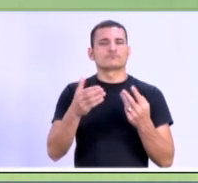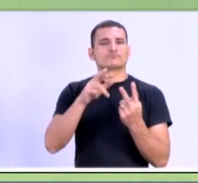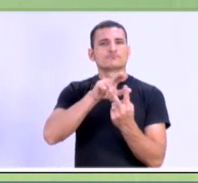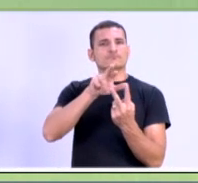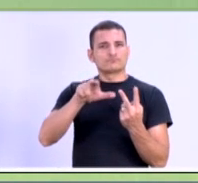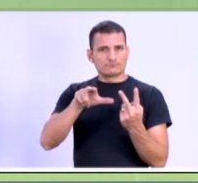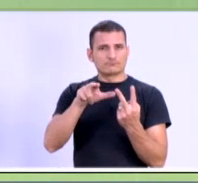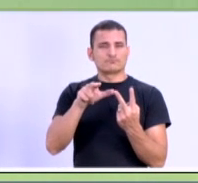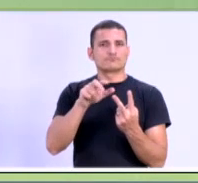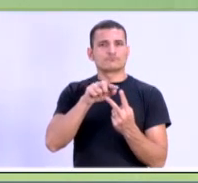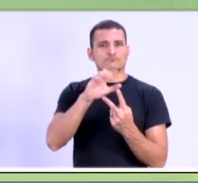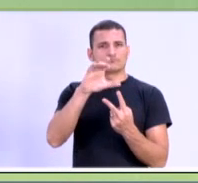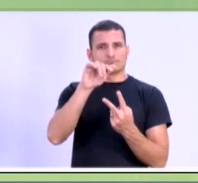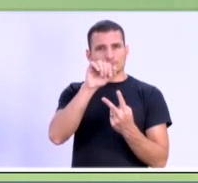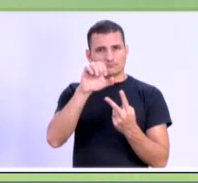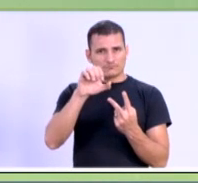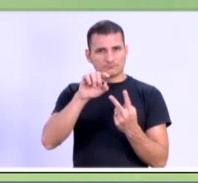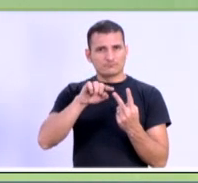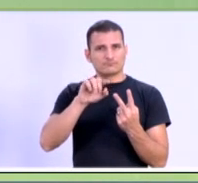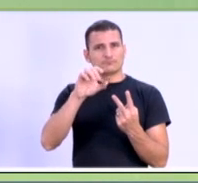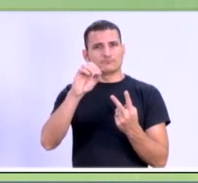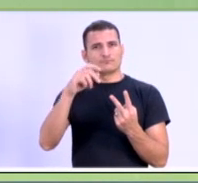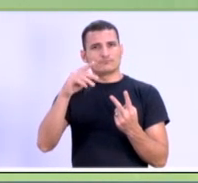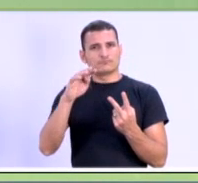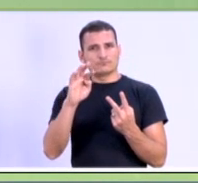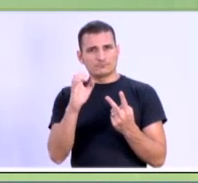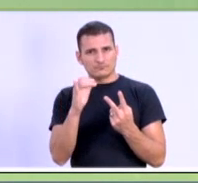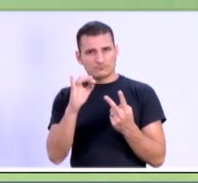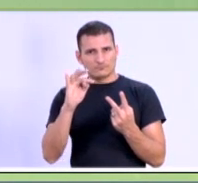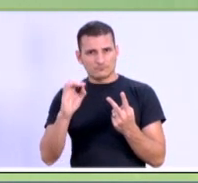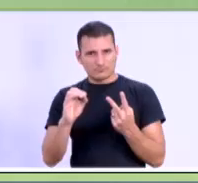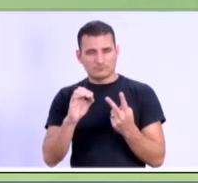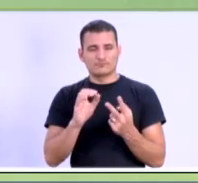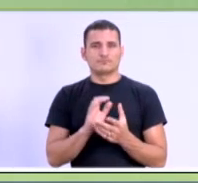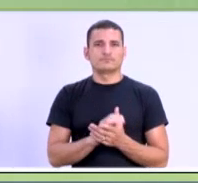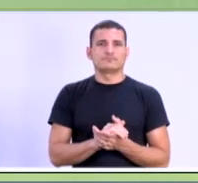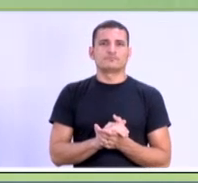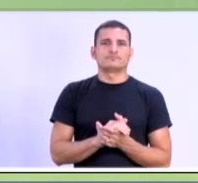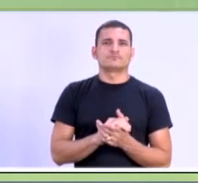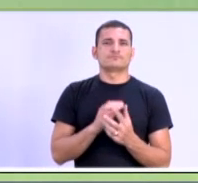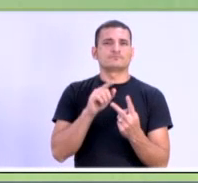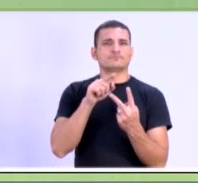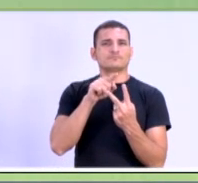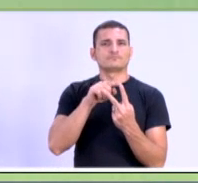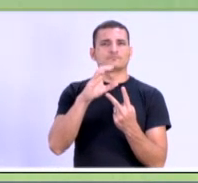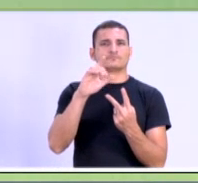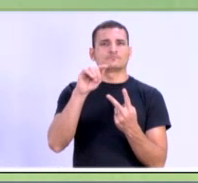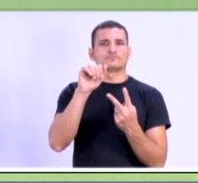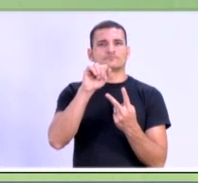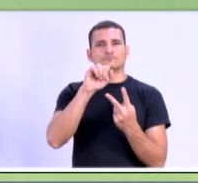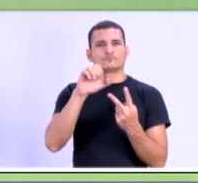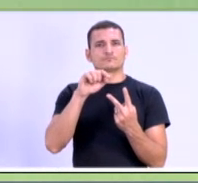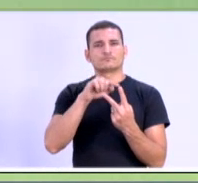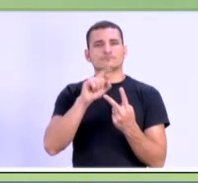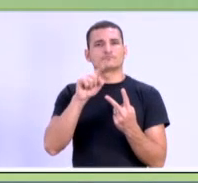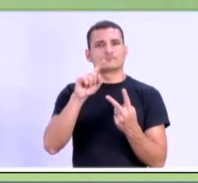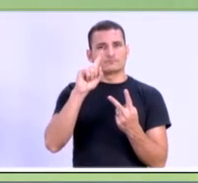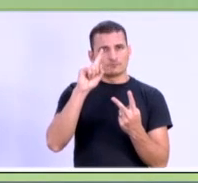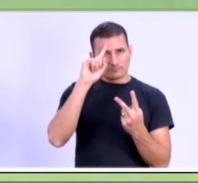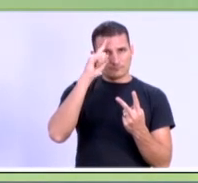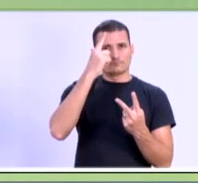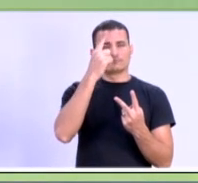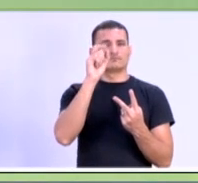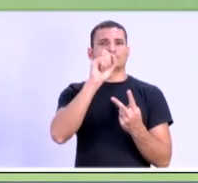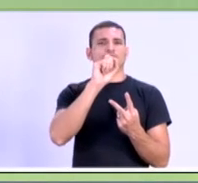entre classe e objeto. Gente, resumindo, a classe é a ideia do que seria um